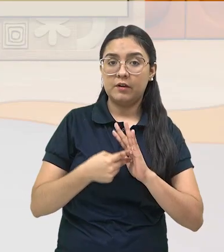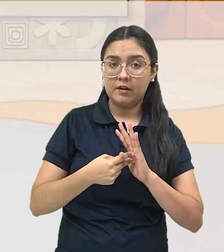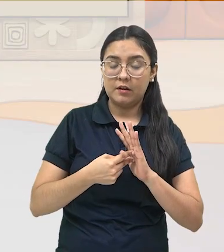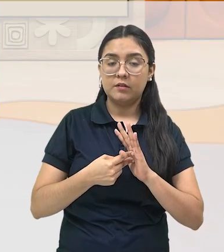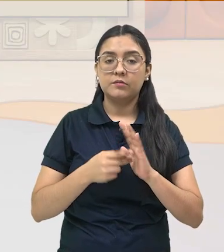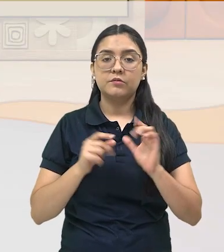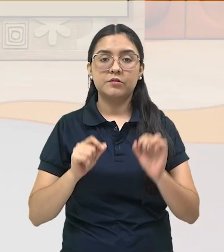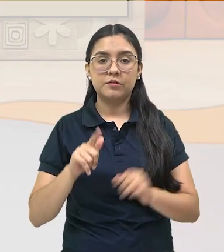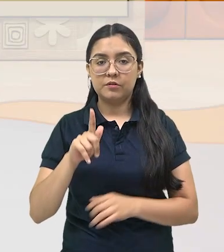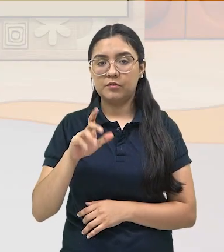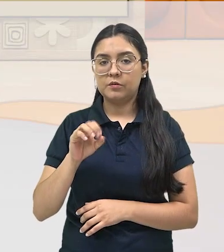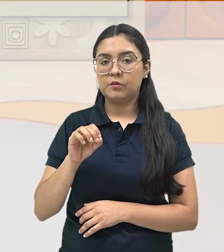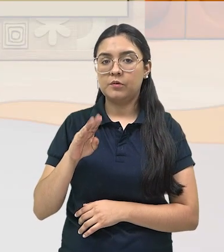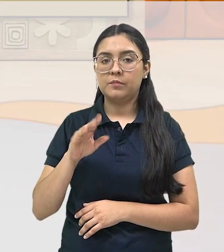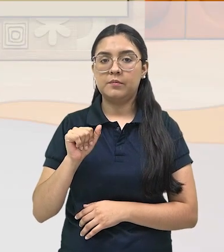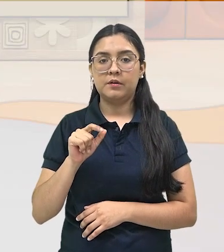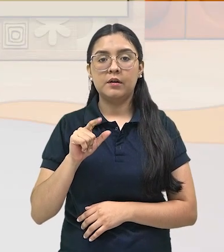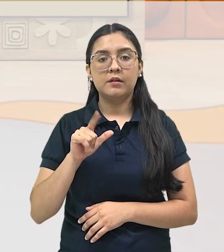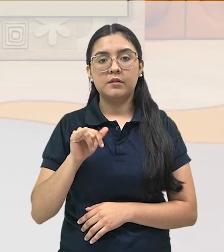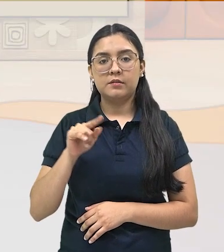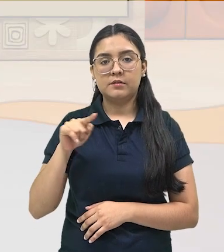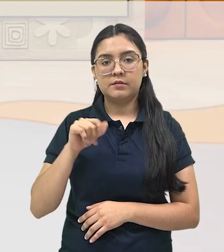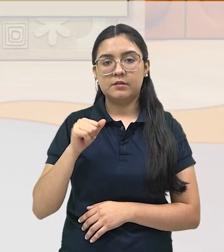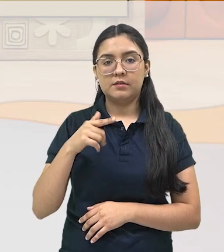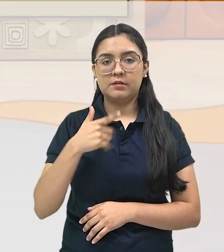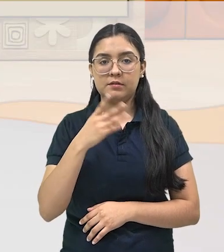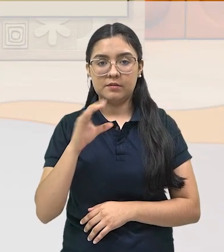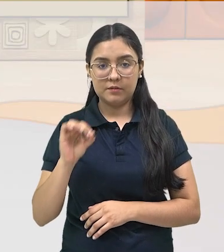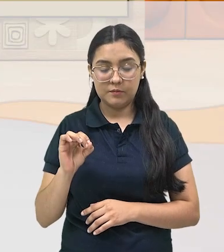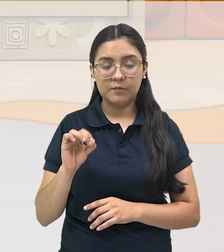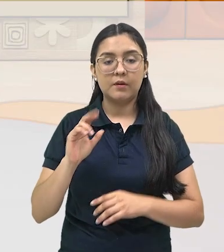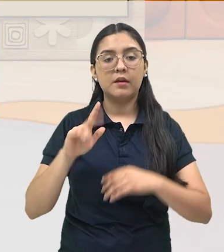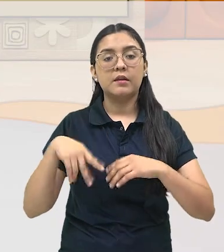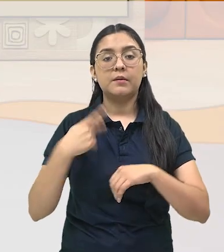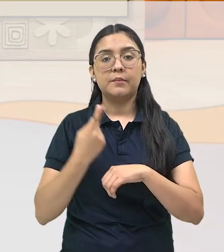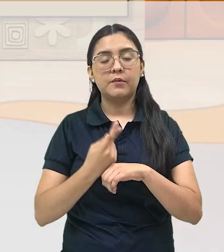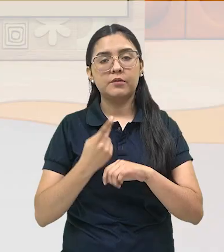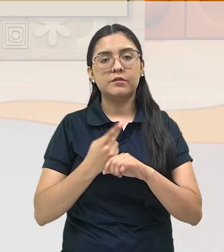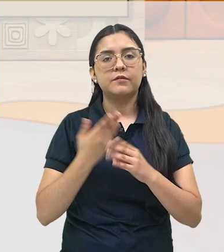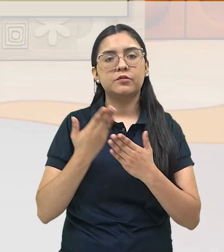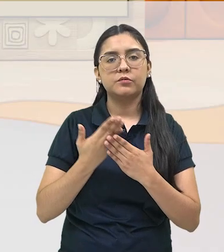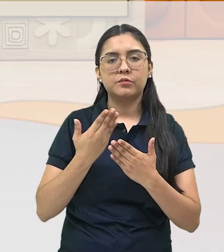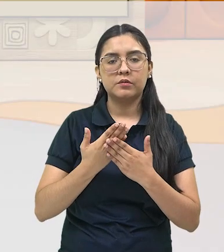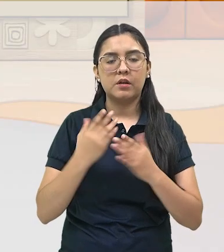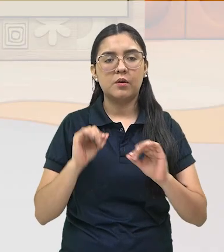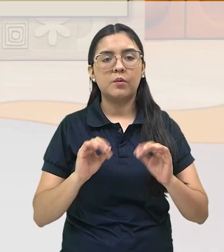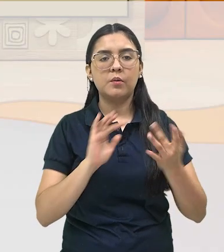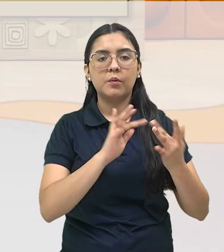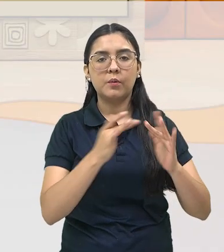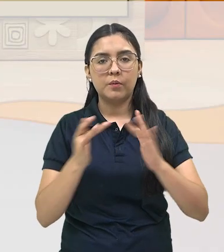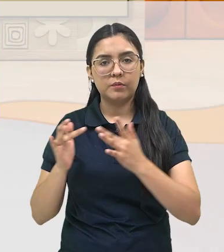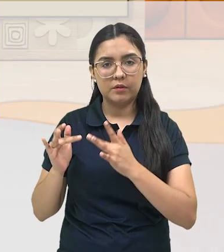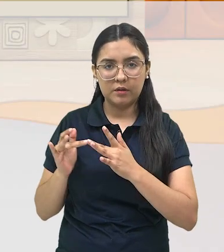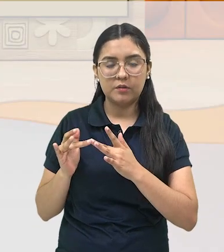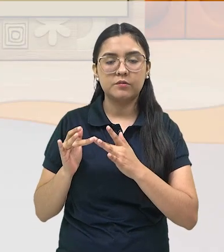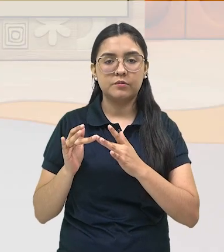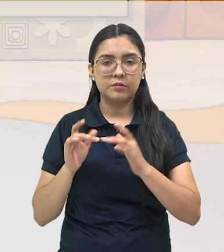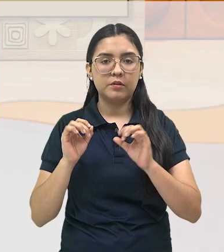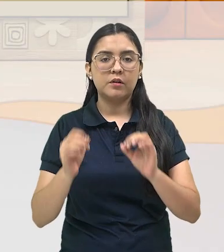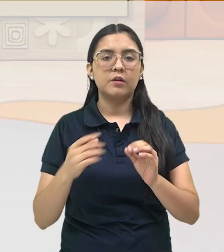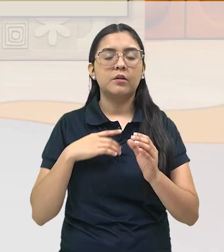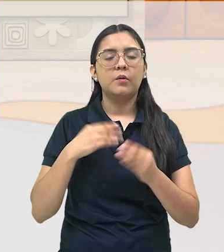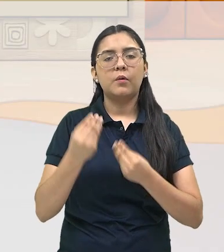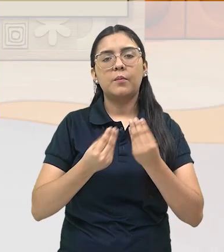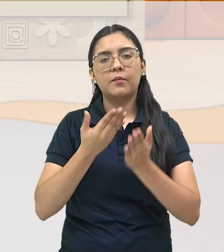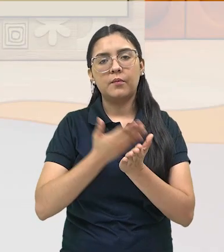globalização, vamos verificar a definição de globalização. Posteriormente, nós vamos entender um pouco sobre o contexto que viabilizou o